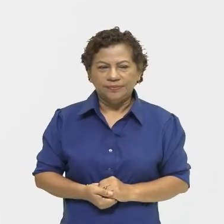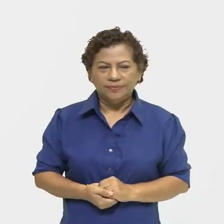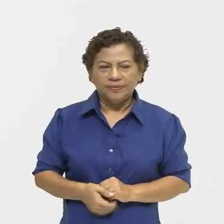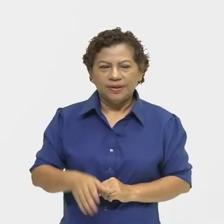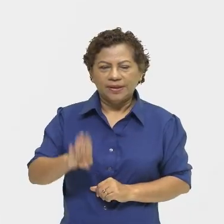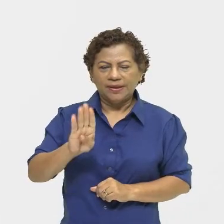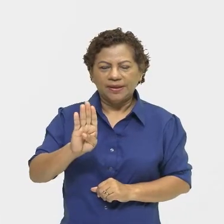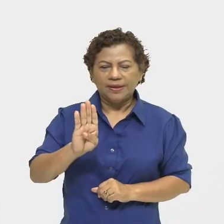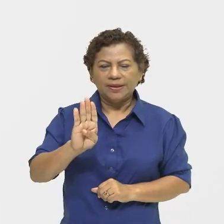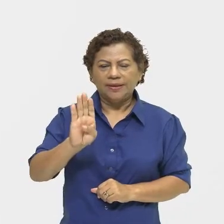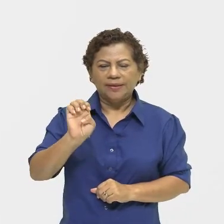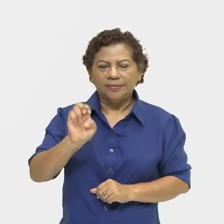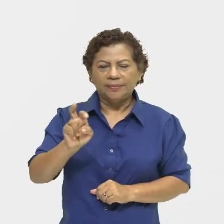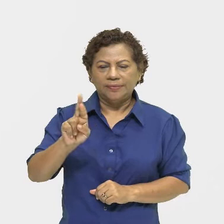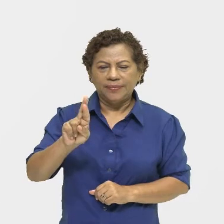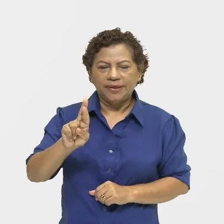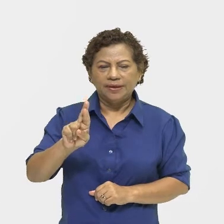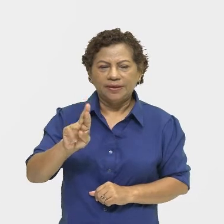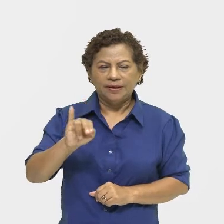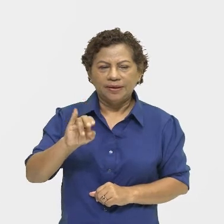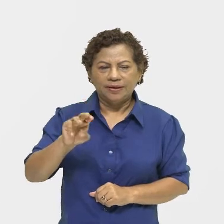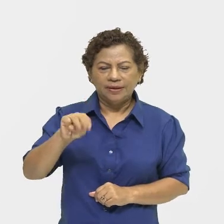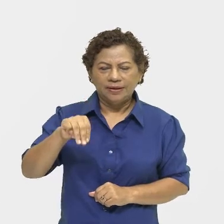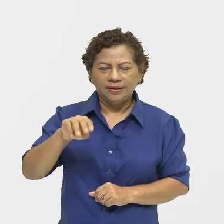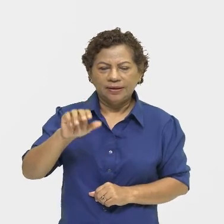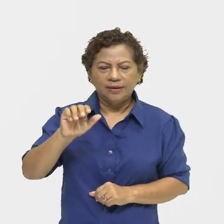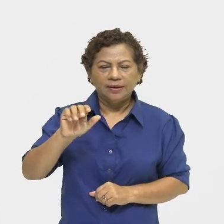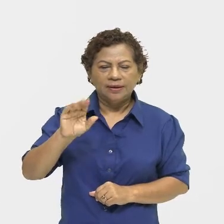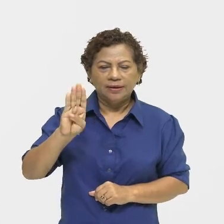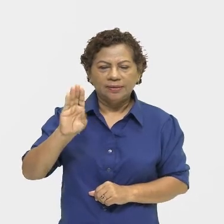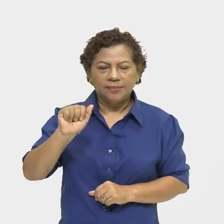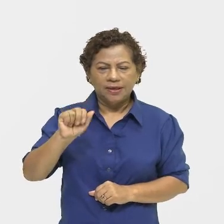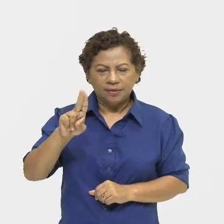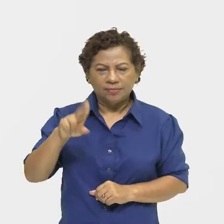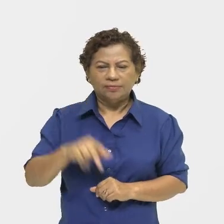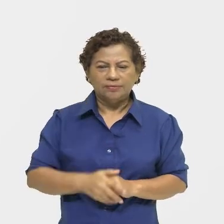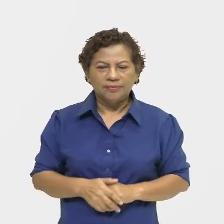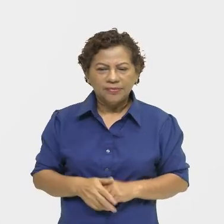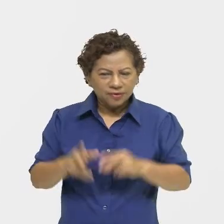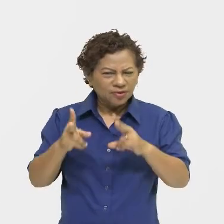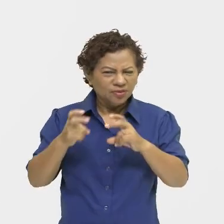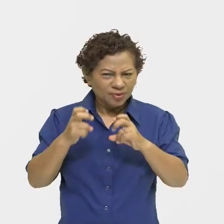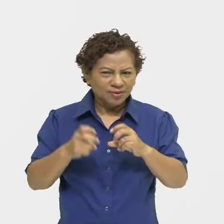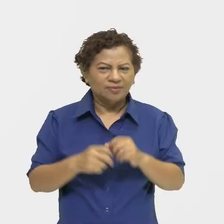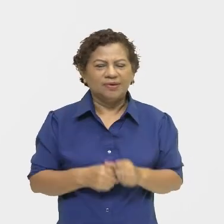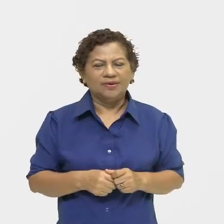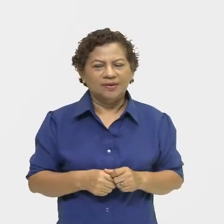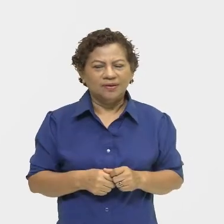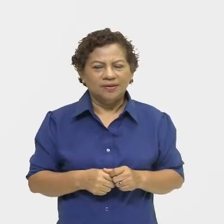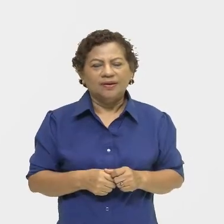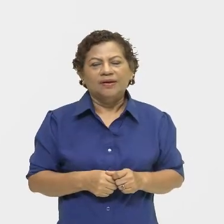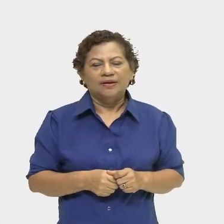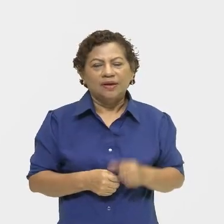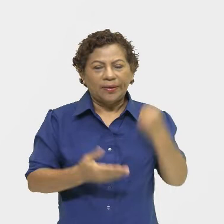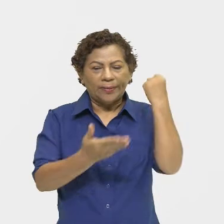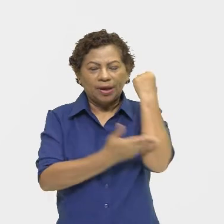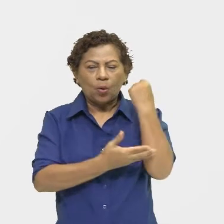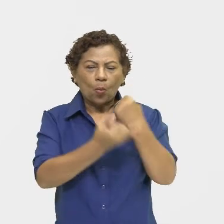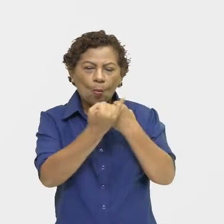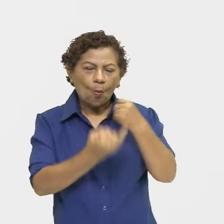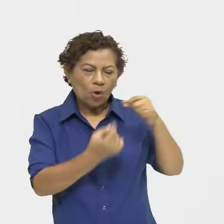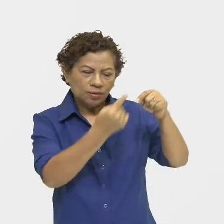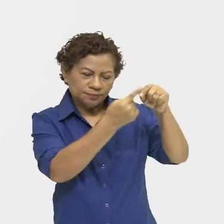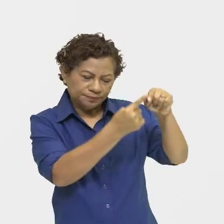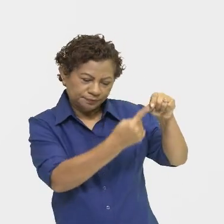berimbau. O berimbau é um instrumento de corda usado para fazer percussão